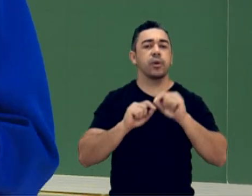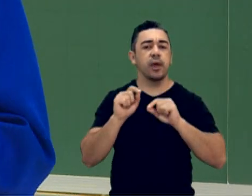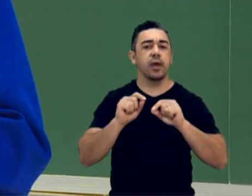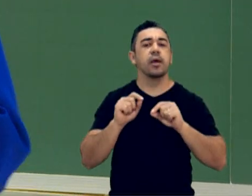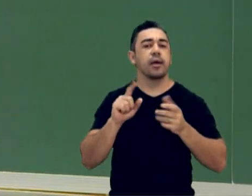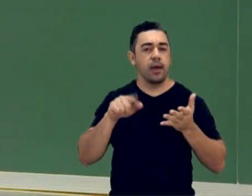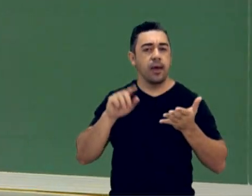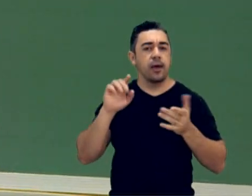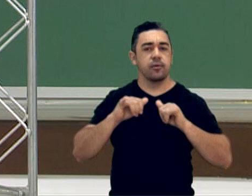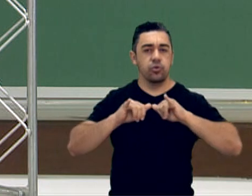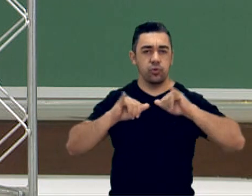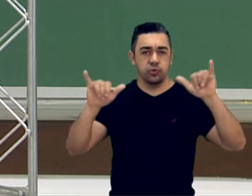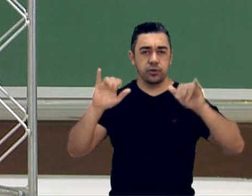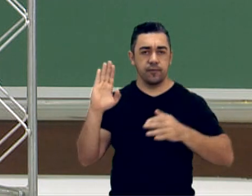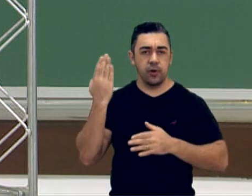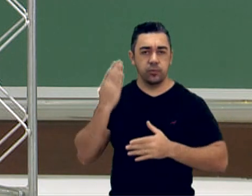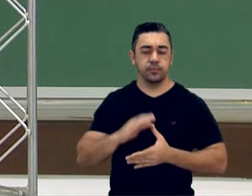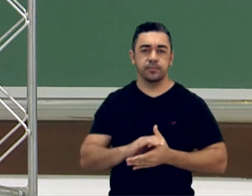fake news.